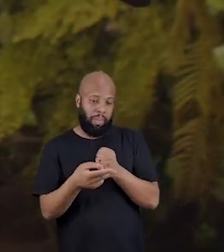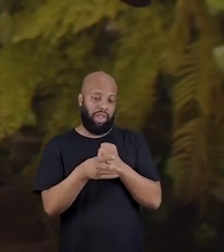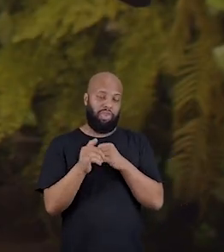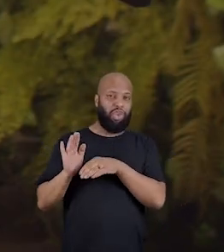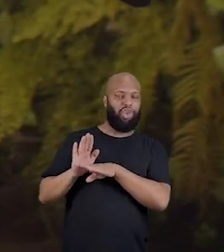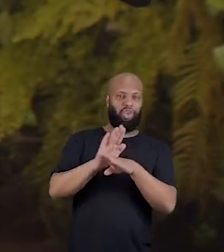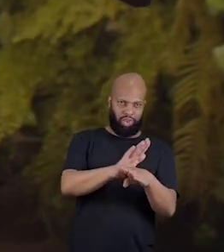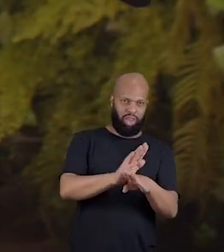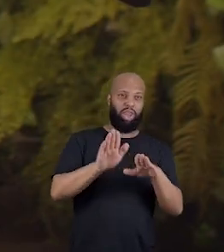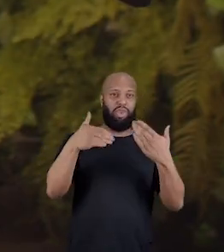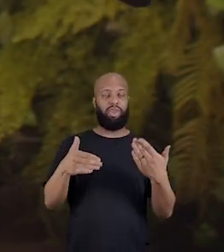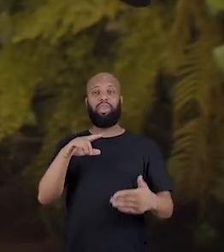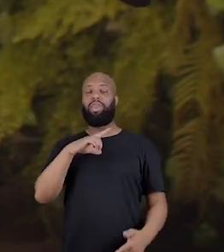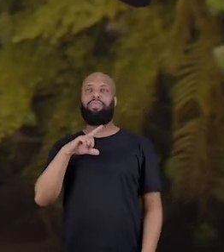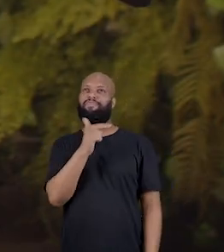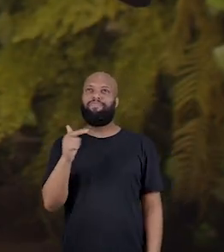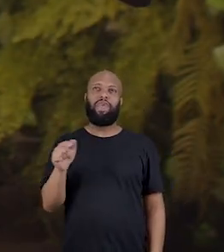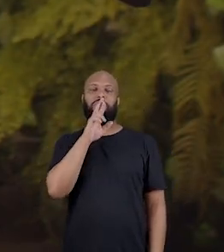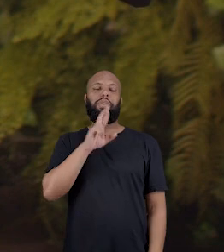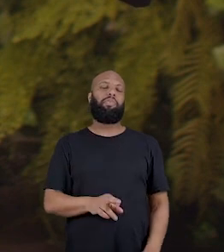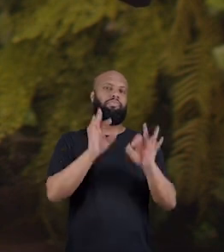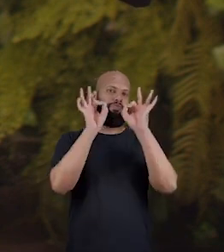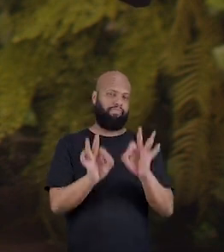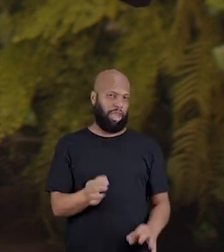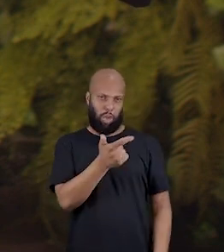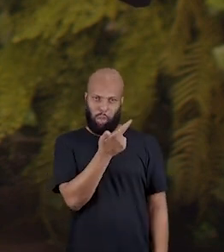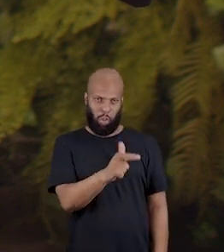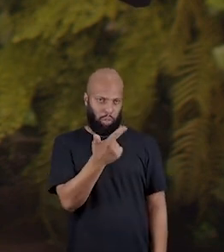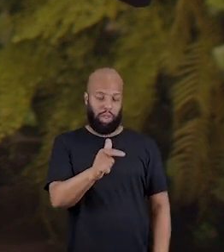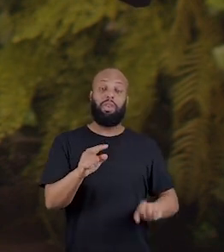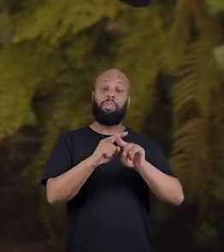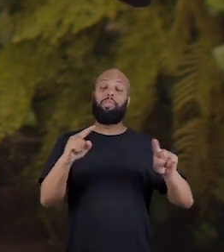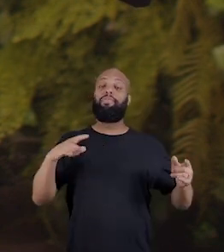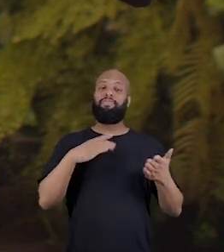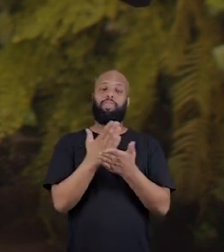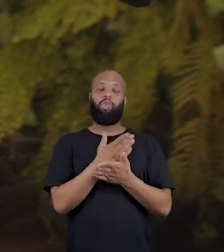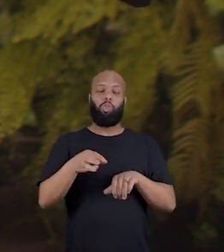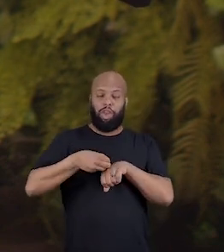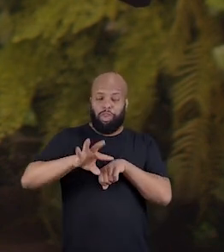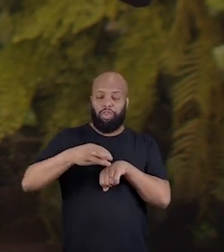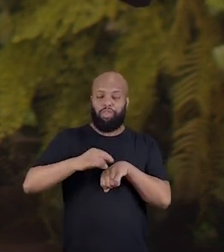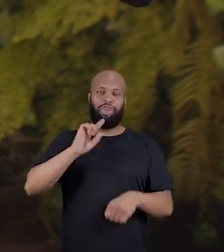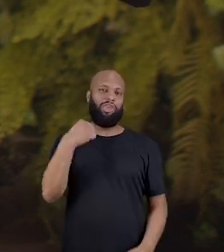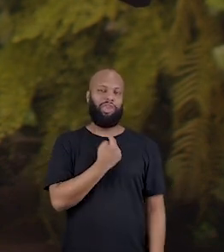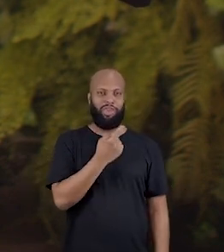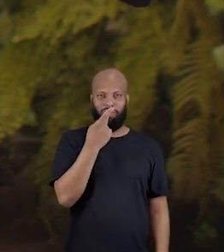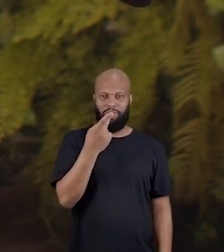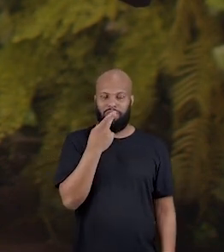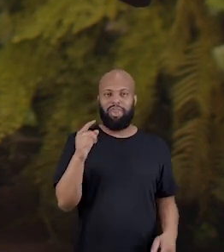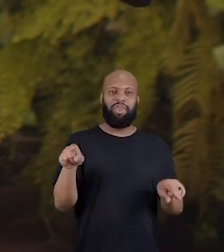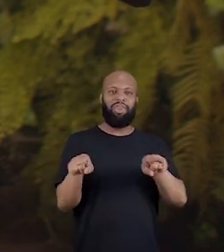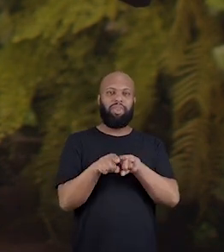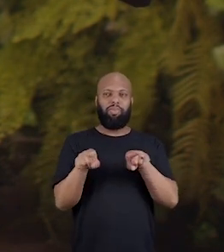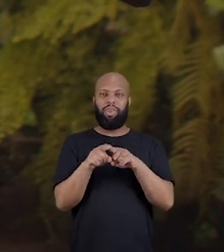são pilares que vão ajudar a construir. Então não tem uma resposta certa, né? Mas tem algumas dicas que a gente fala,